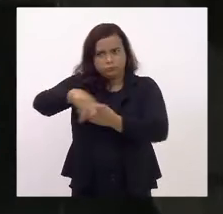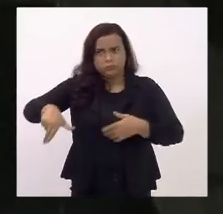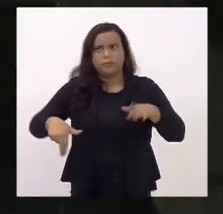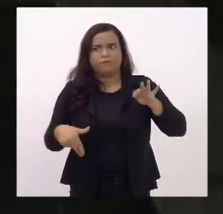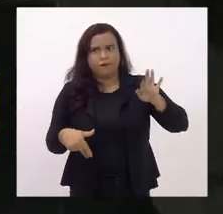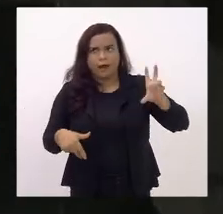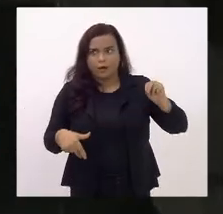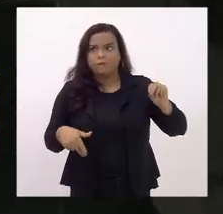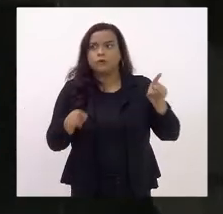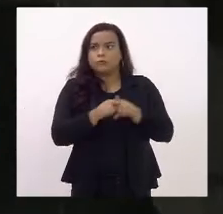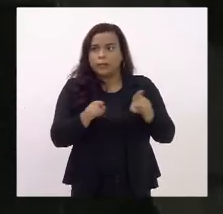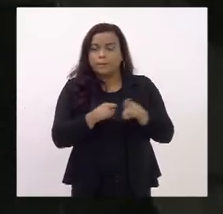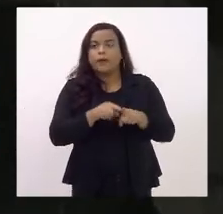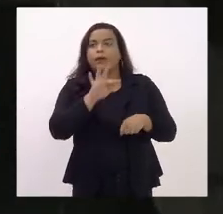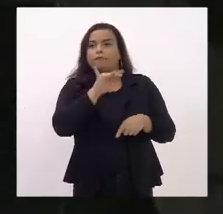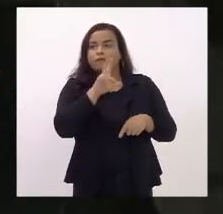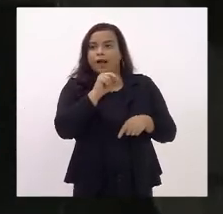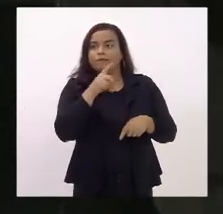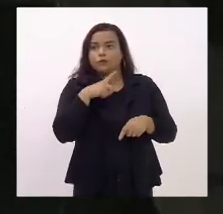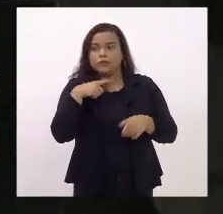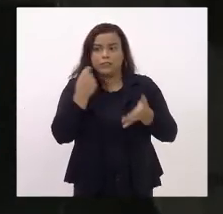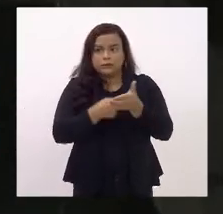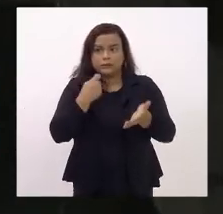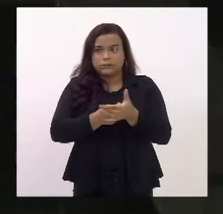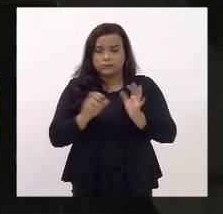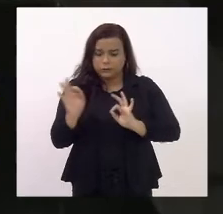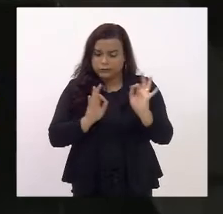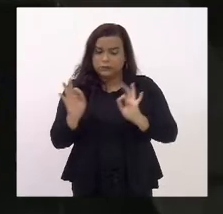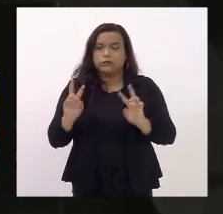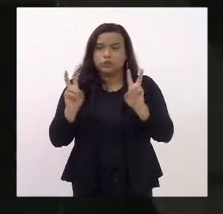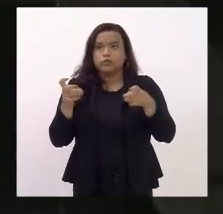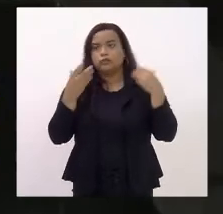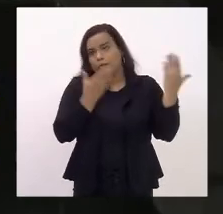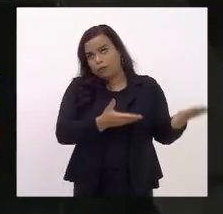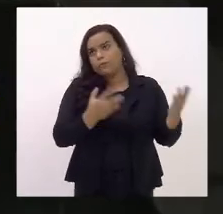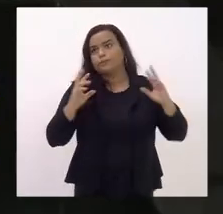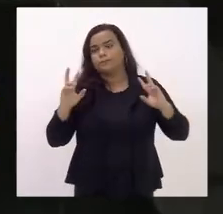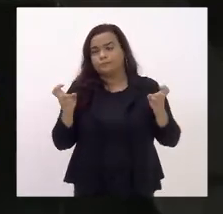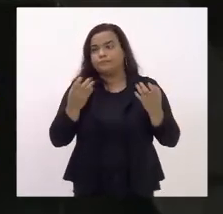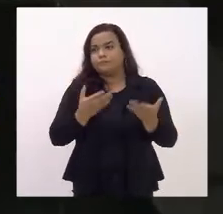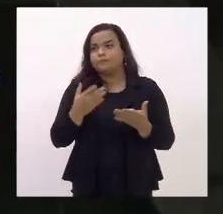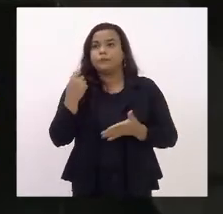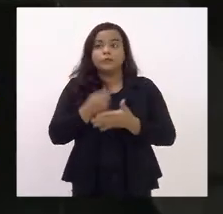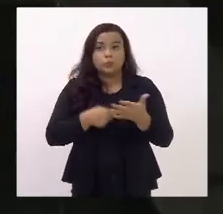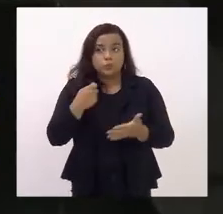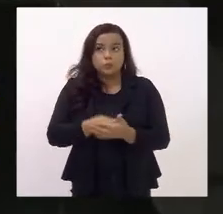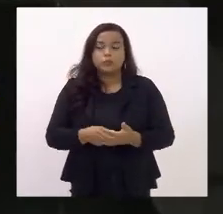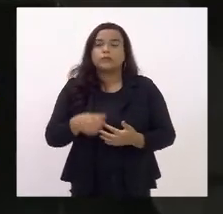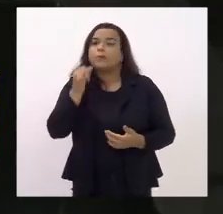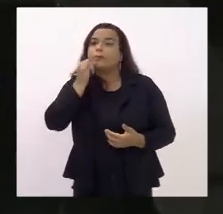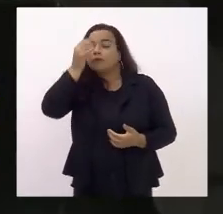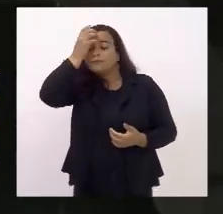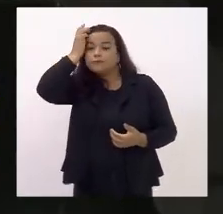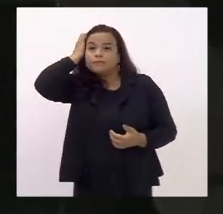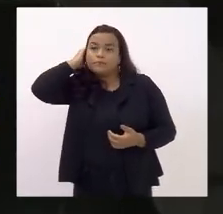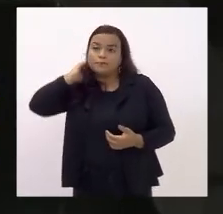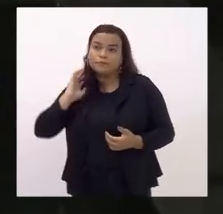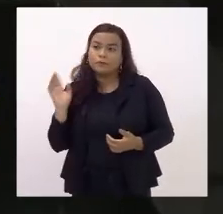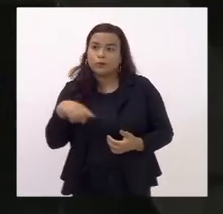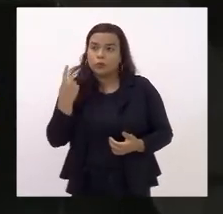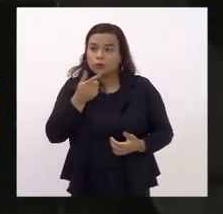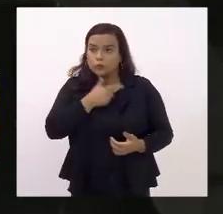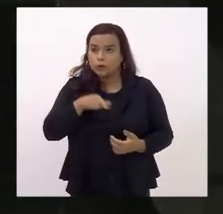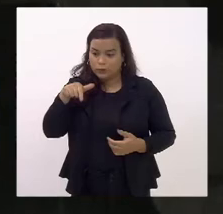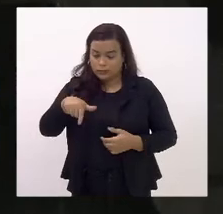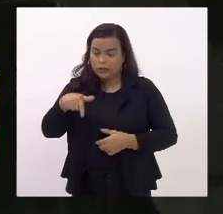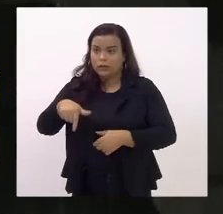referência a você, que tem um debate denso sobre esse tema. É, por exemplo, a luta para que nós tivéssemos que conseguíssemos que o Estado do